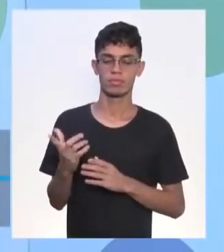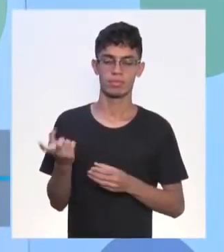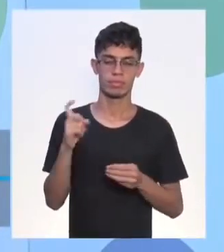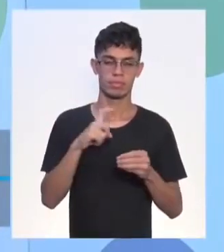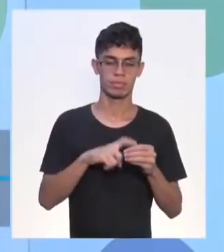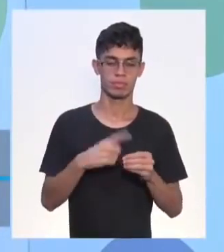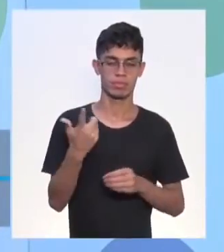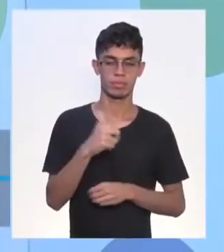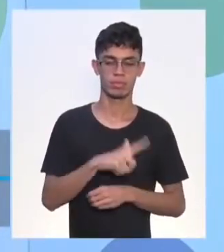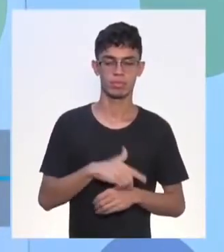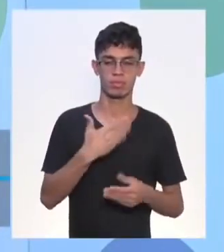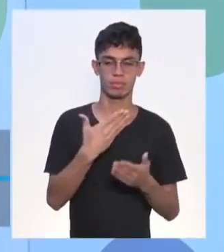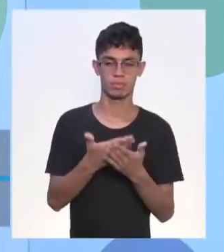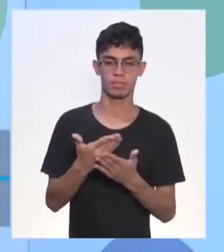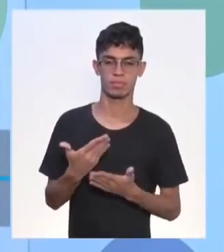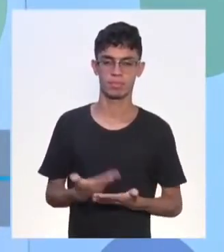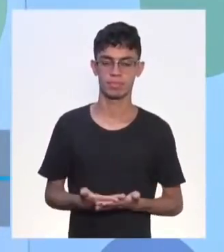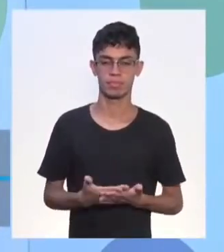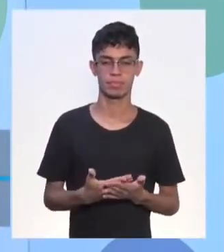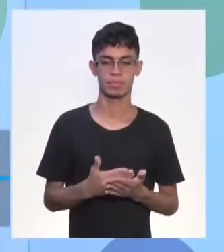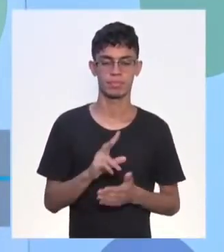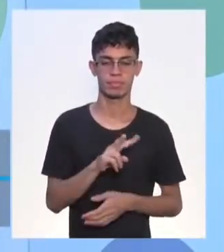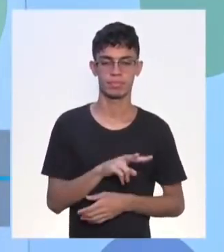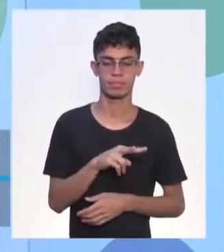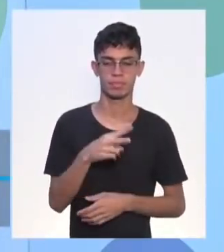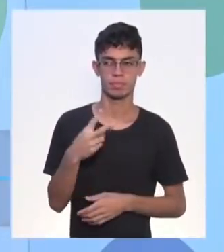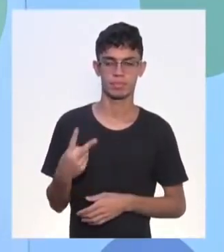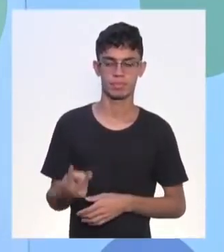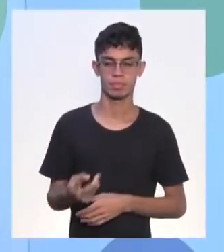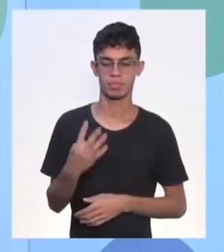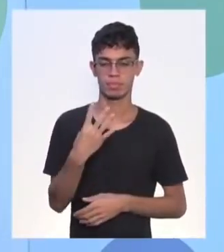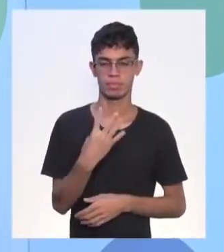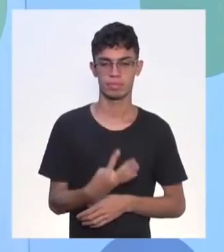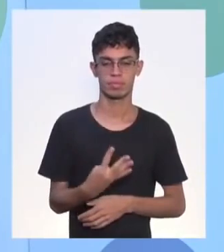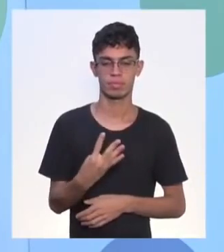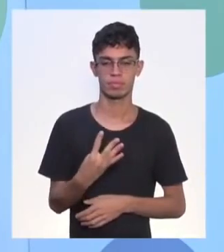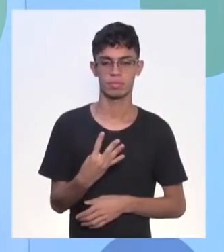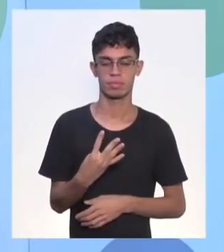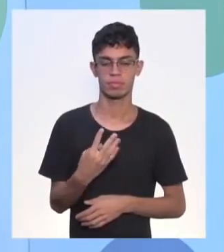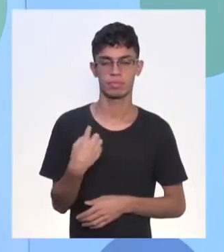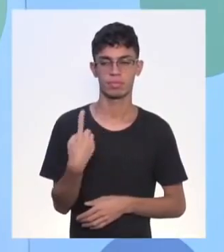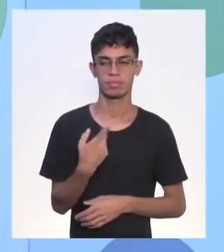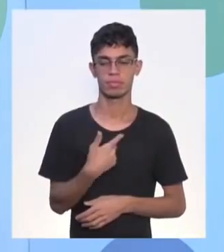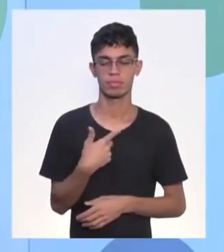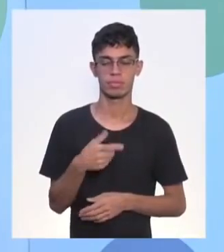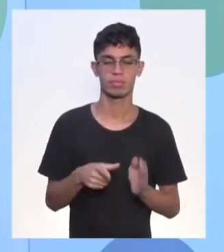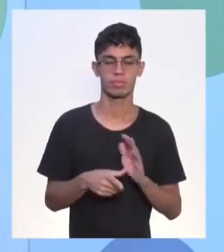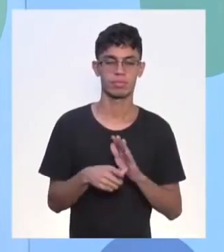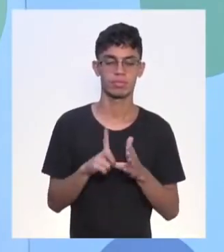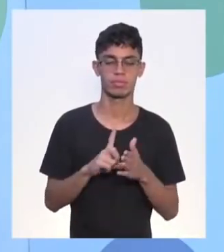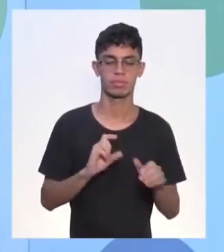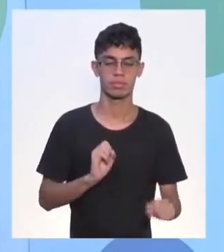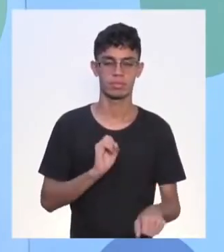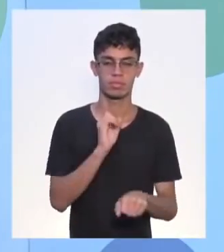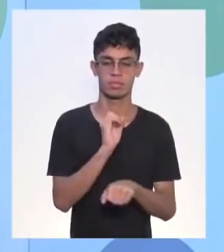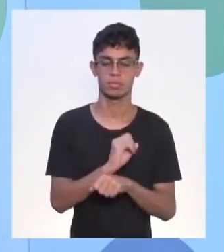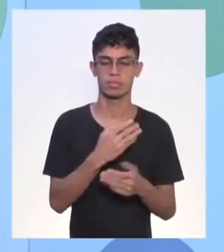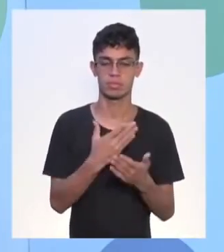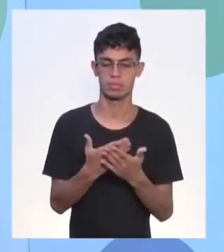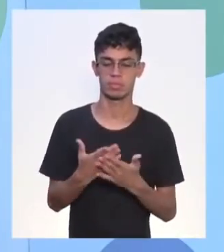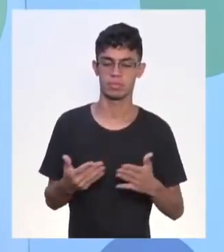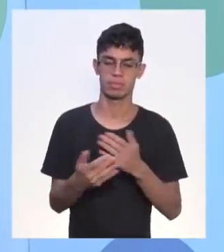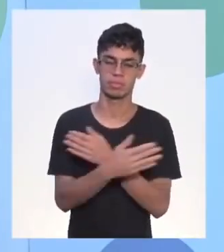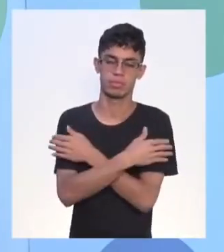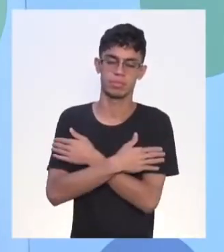volta com as nossas aulas da sequência 4, se eu não me engano, que é o que a gente estava trabalhando antes da paralisação. Um abraço